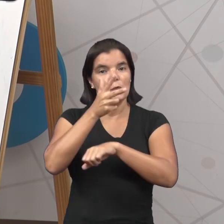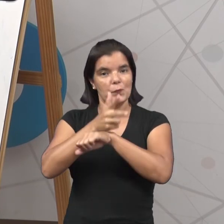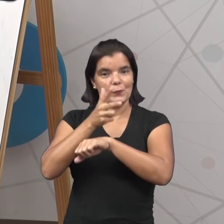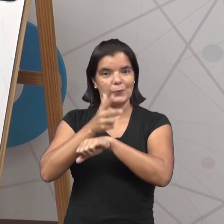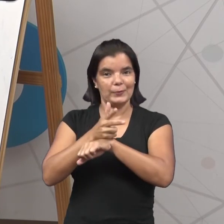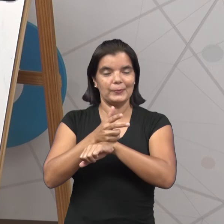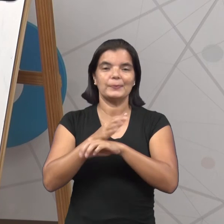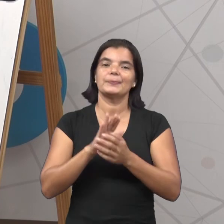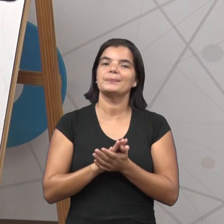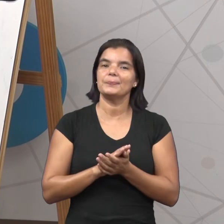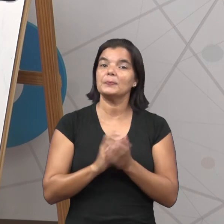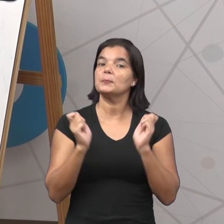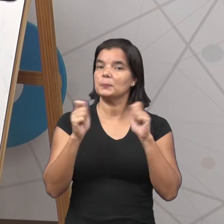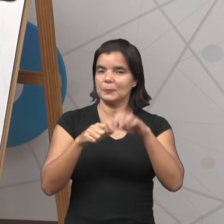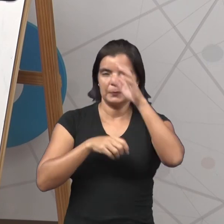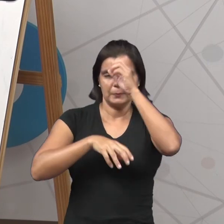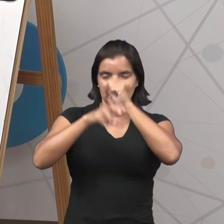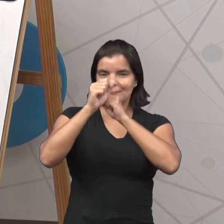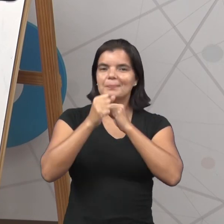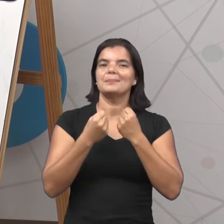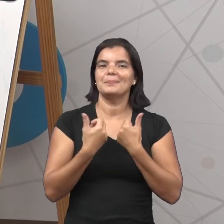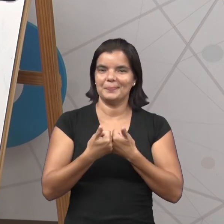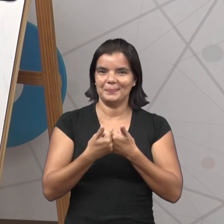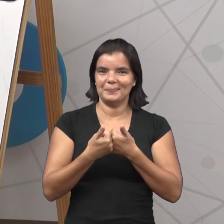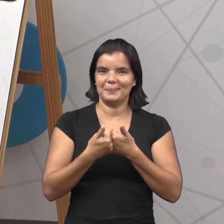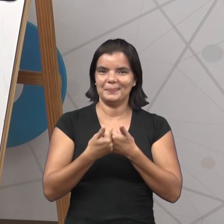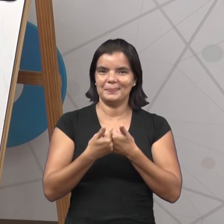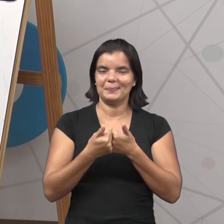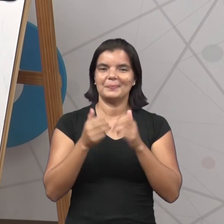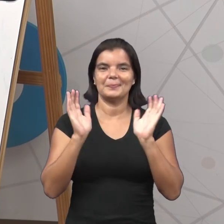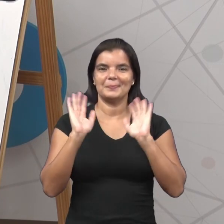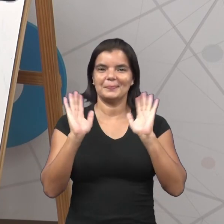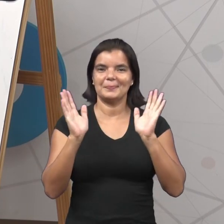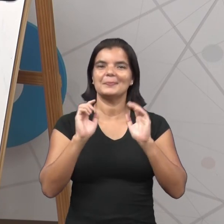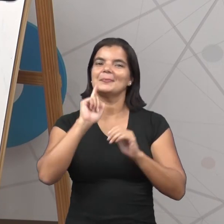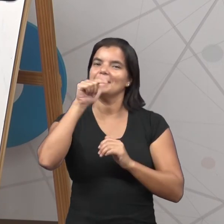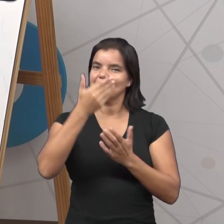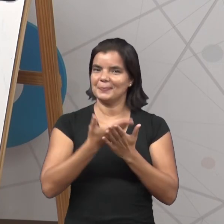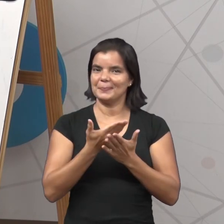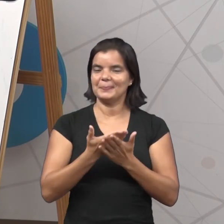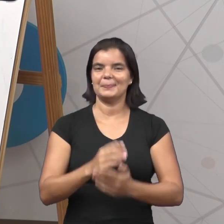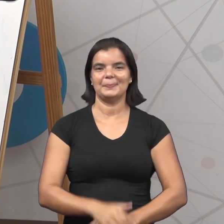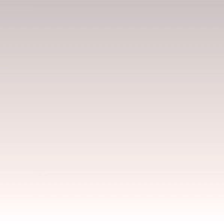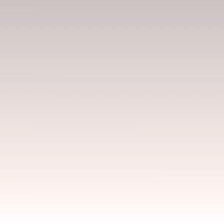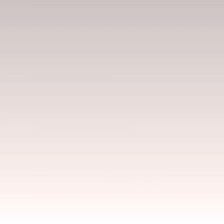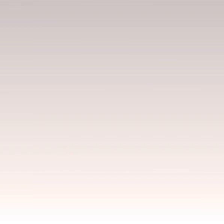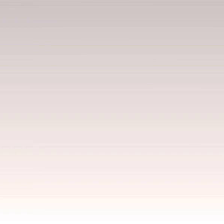lá. E vocês poderem aprender de montão, ok? Tchau, tchau. Até a próxima.